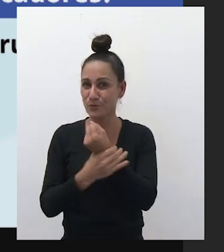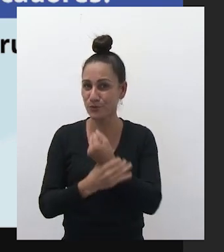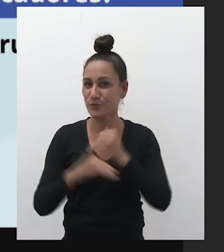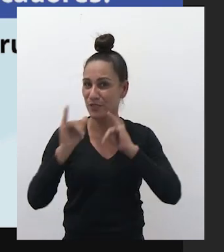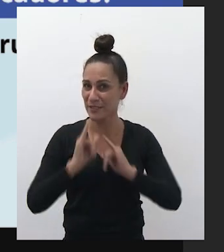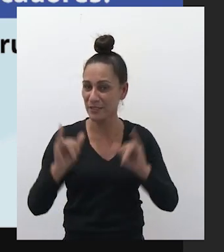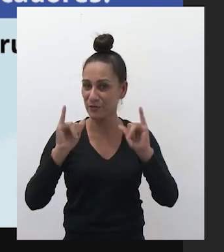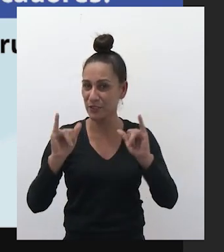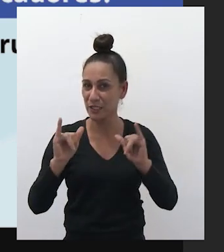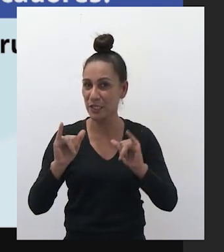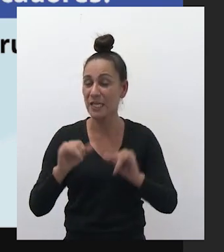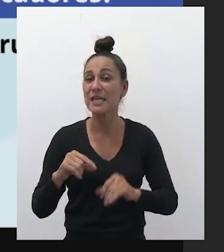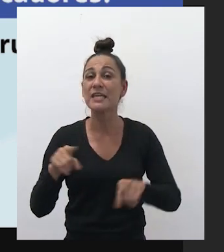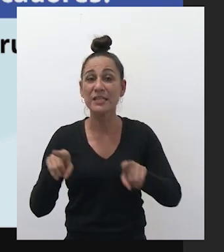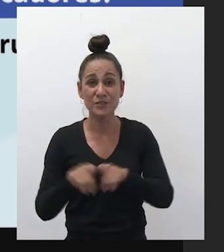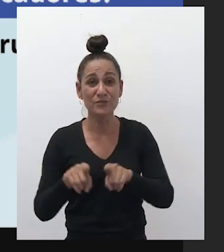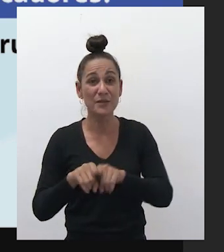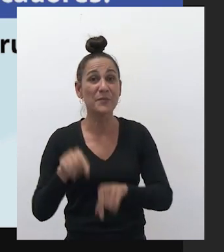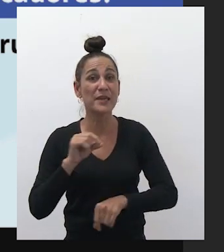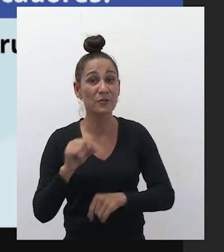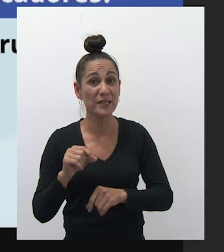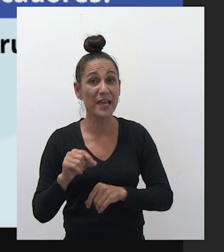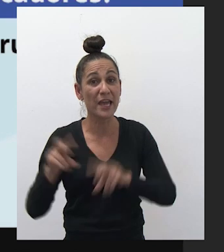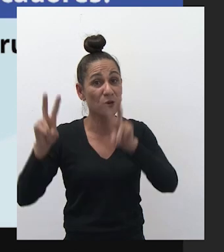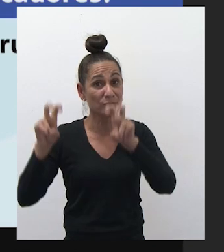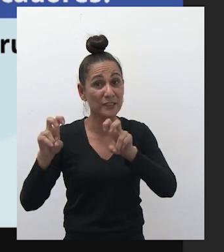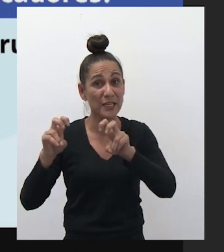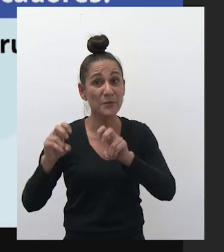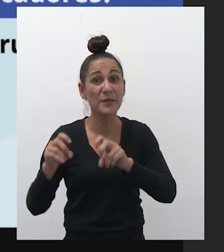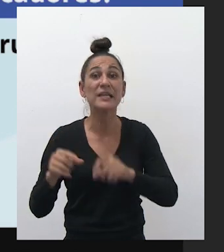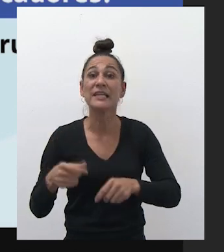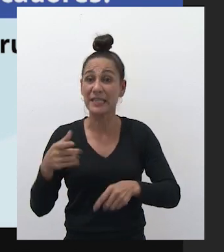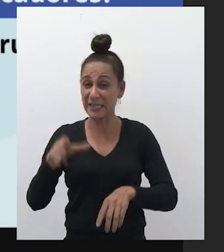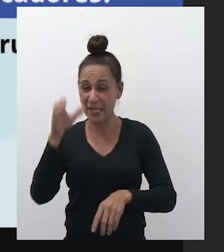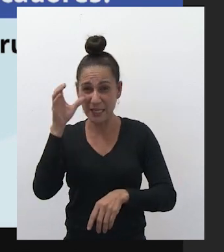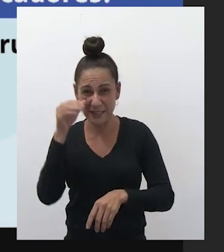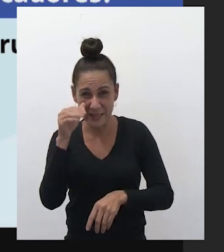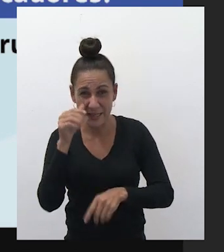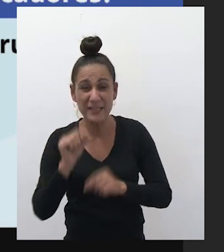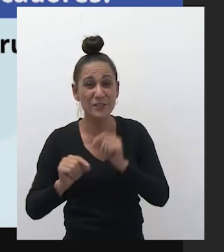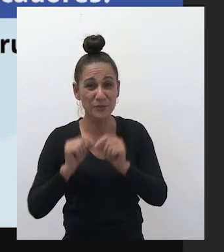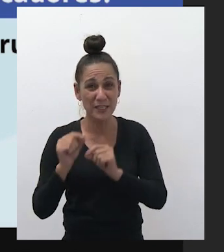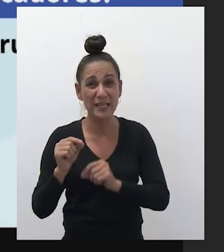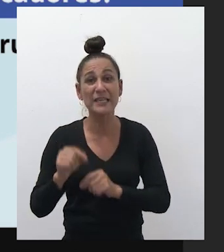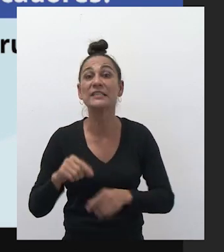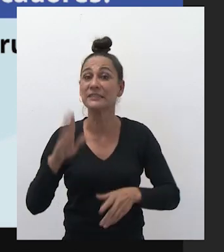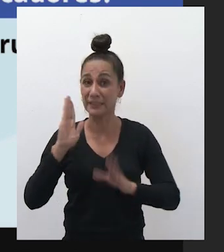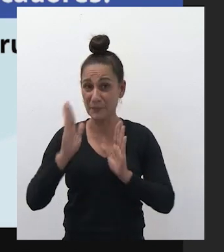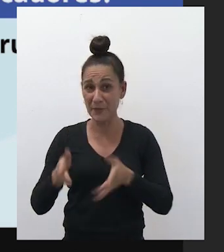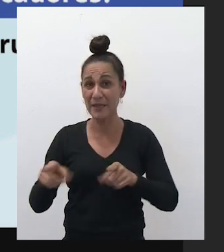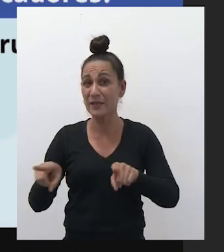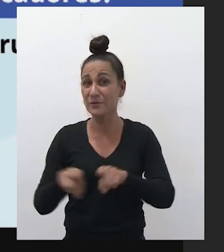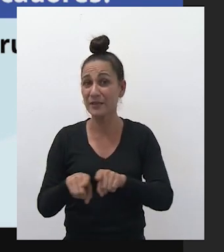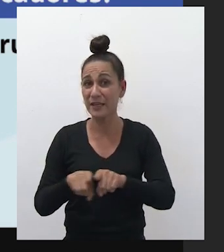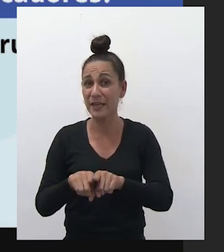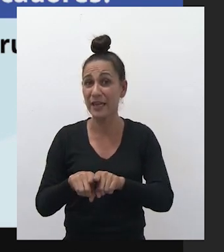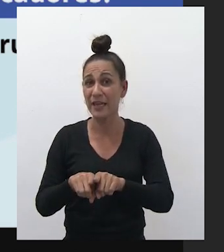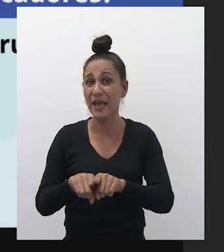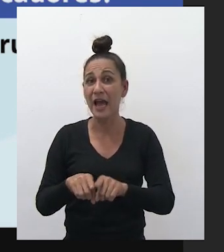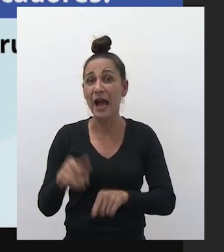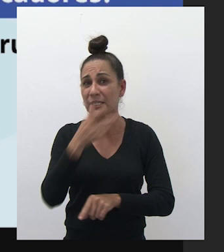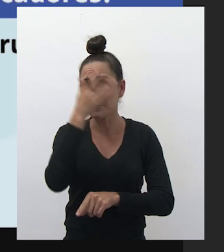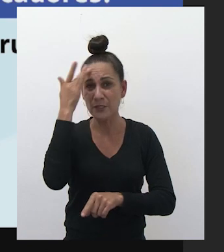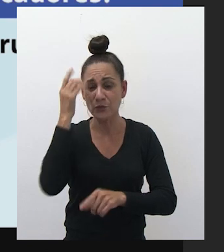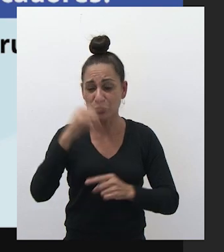esse também é um assunto que interessa ao desenvolvimento. E está contemplado aí, né? Busquei